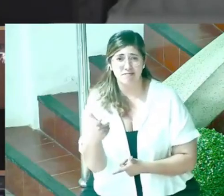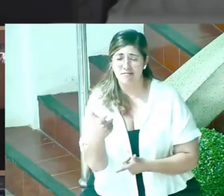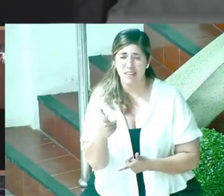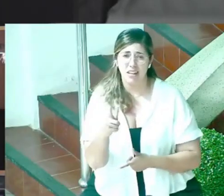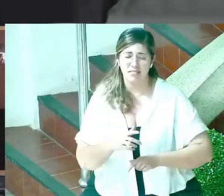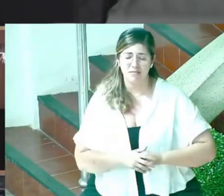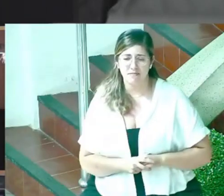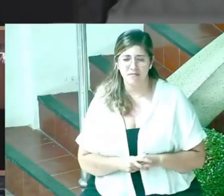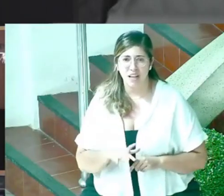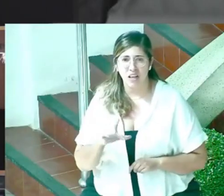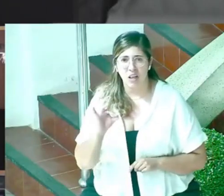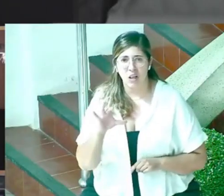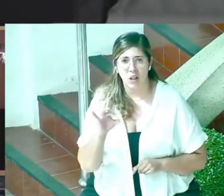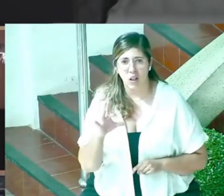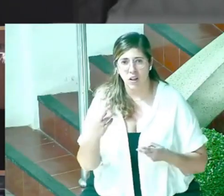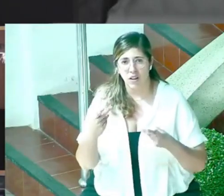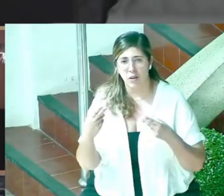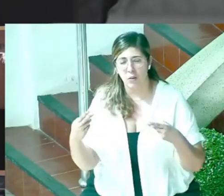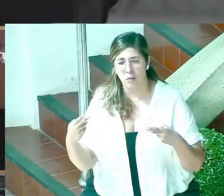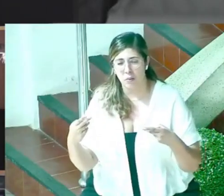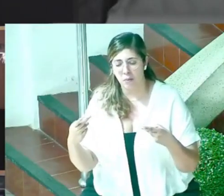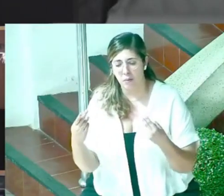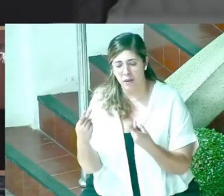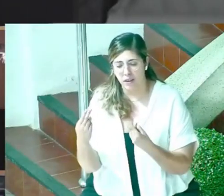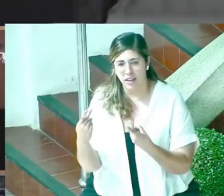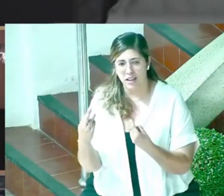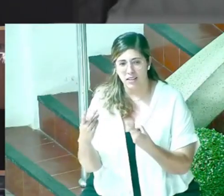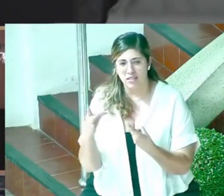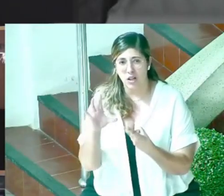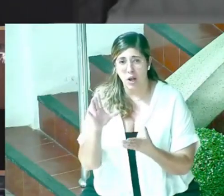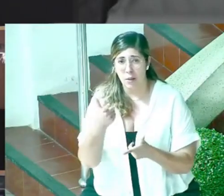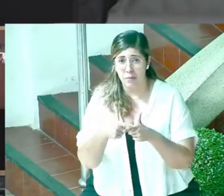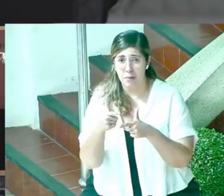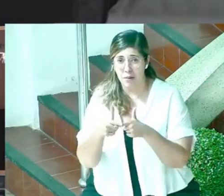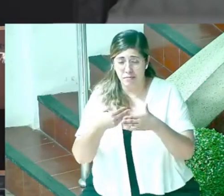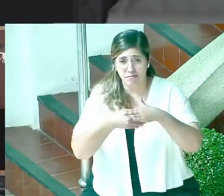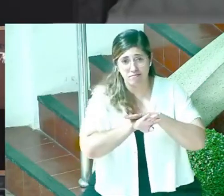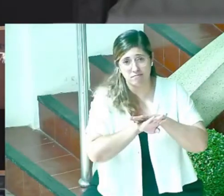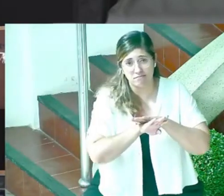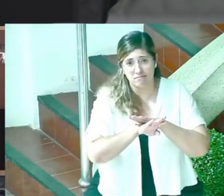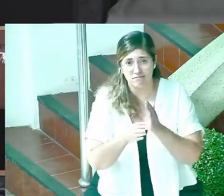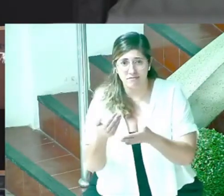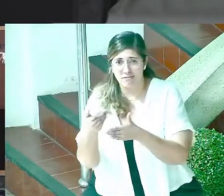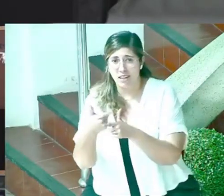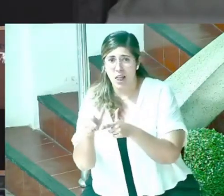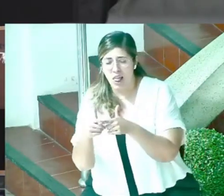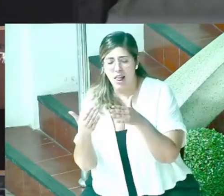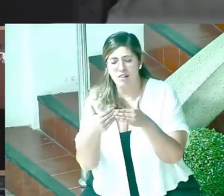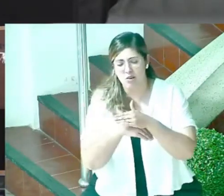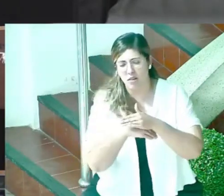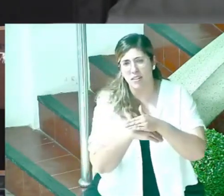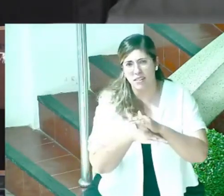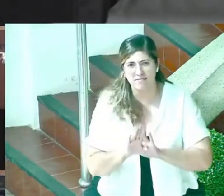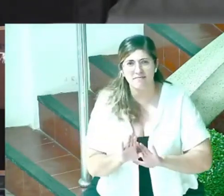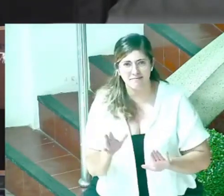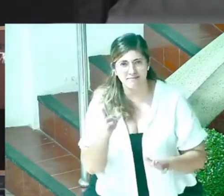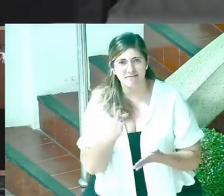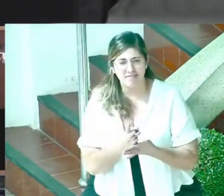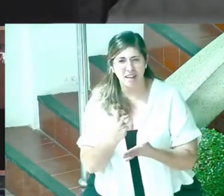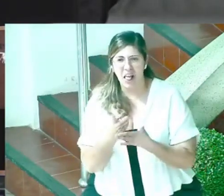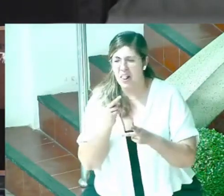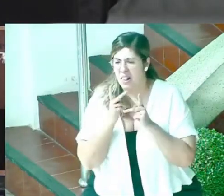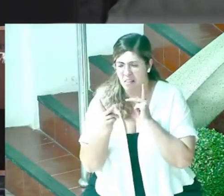ou temos perdoados os nossos devedores. Eu vou me lembrar de alguma forma. E isso vai me dar